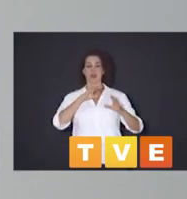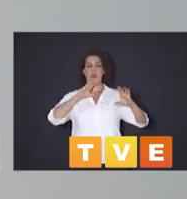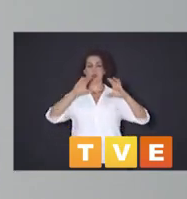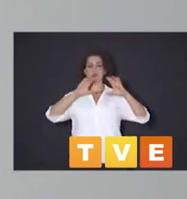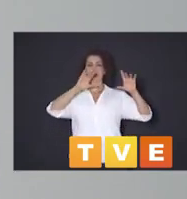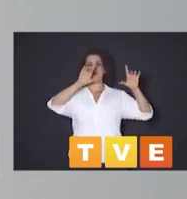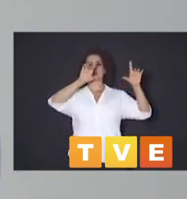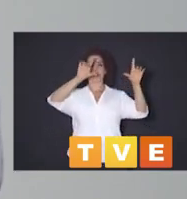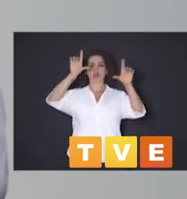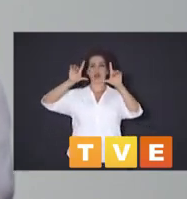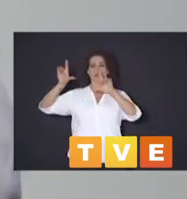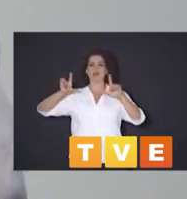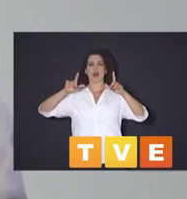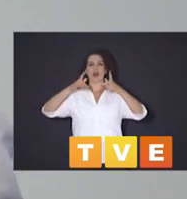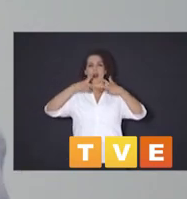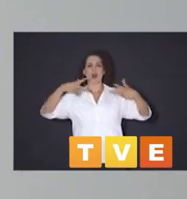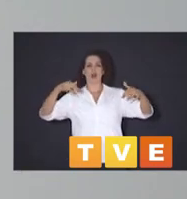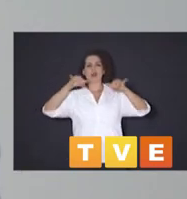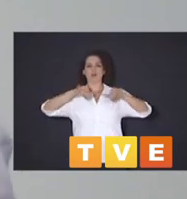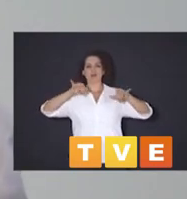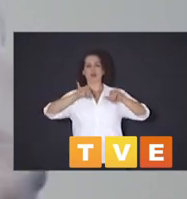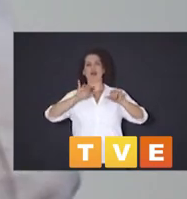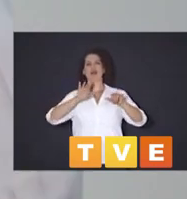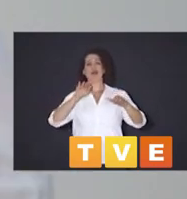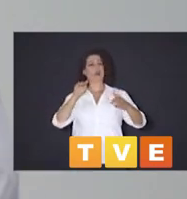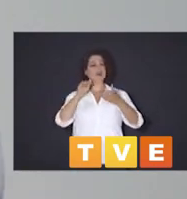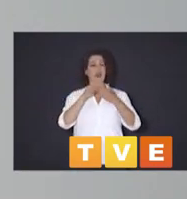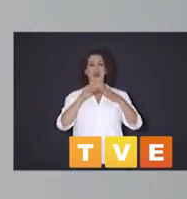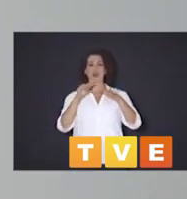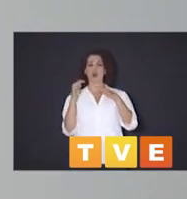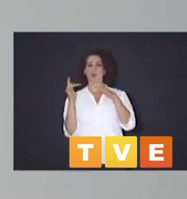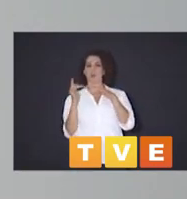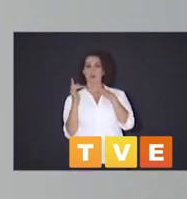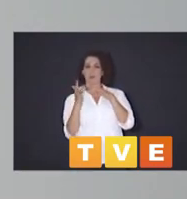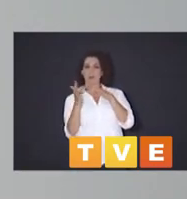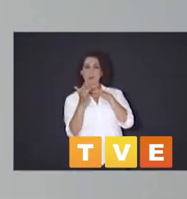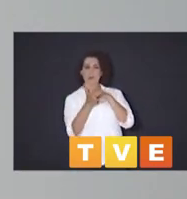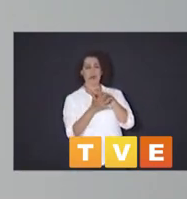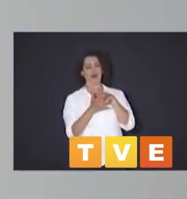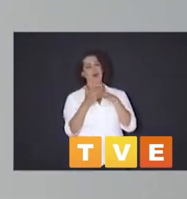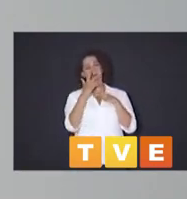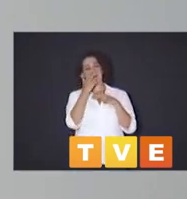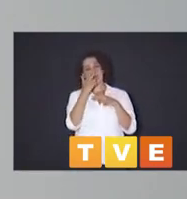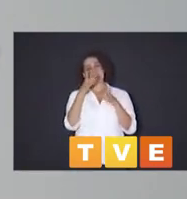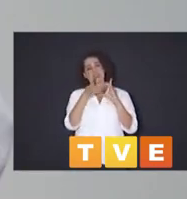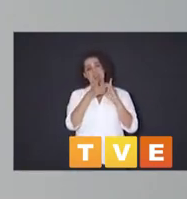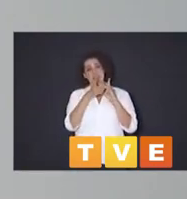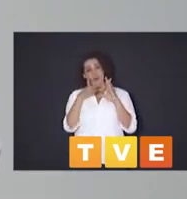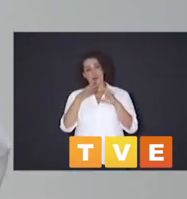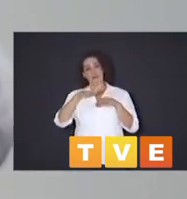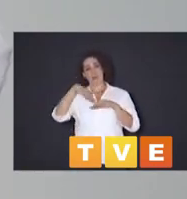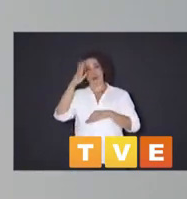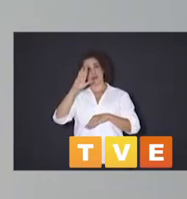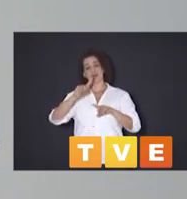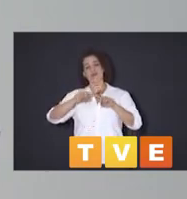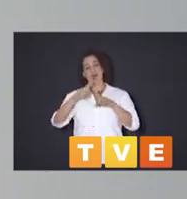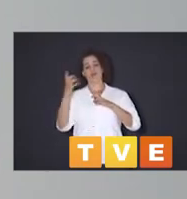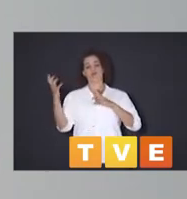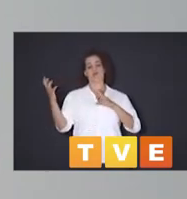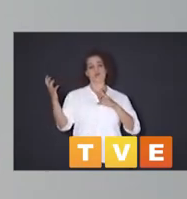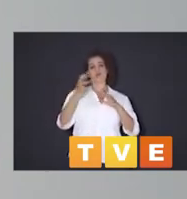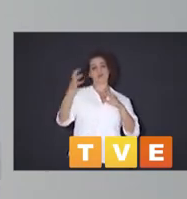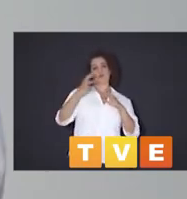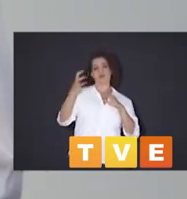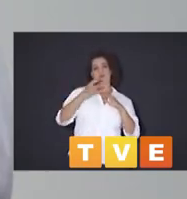e aí até as redes sociais que são digamos um pouco mais democráticas acabam sendo influenciadas fortemente